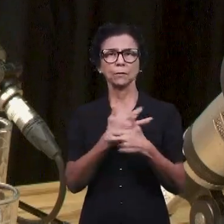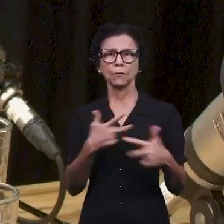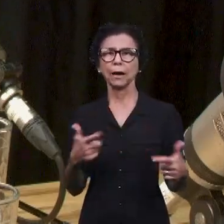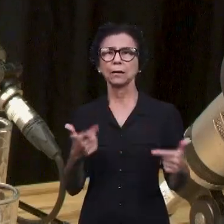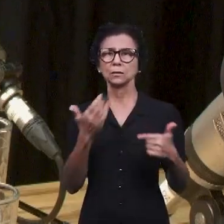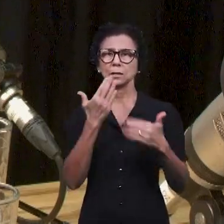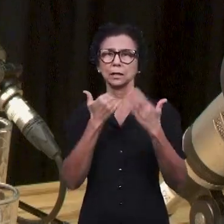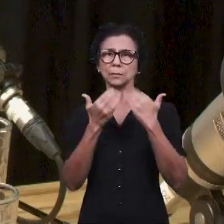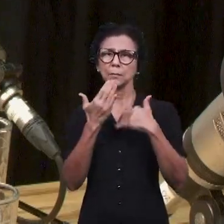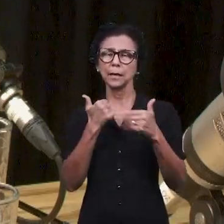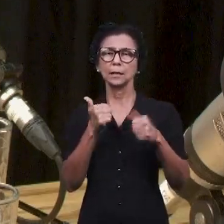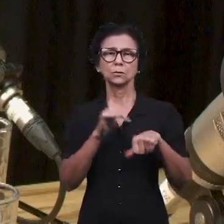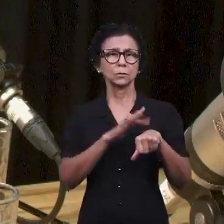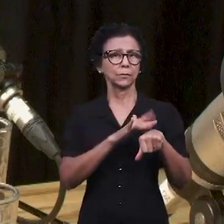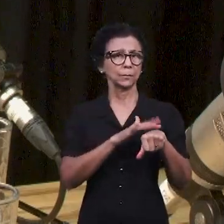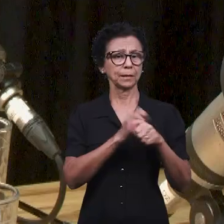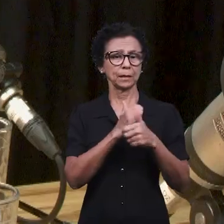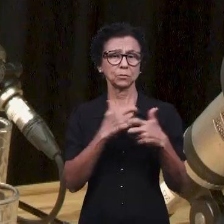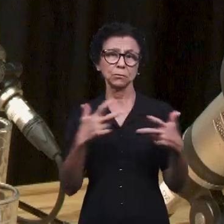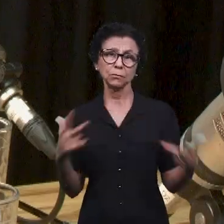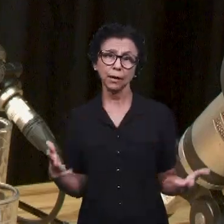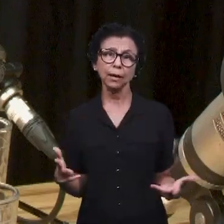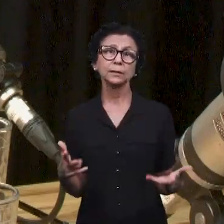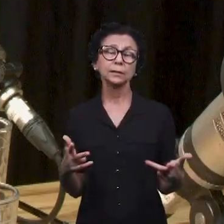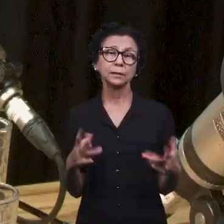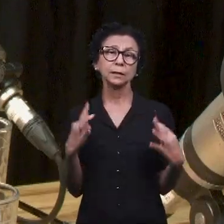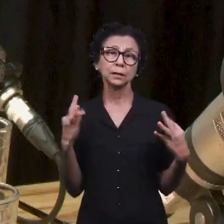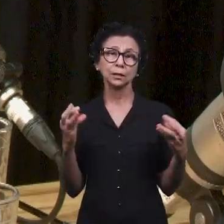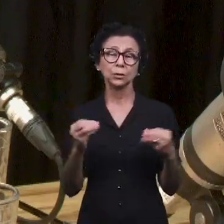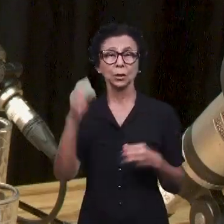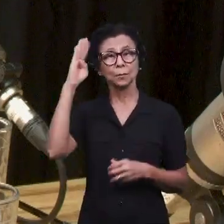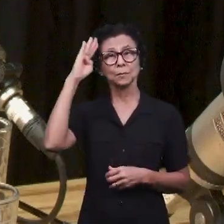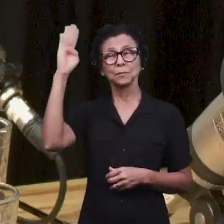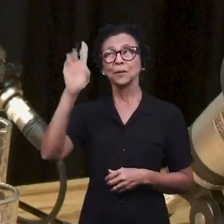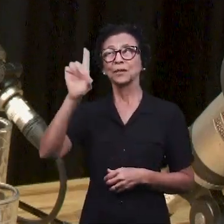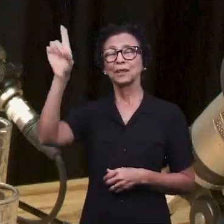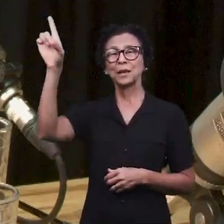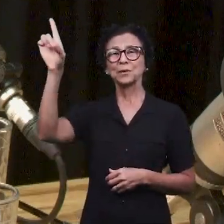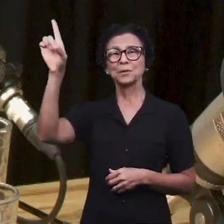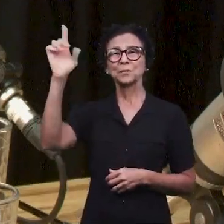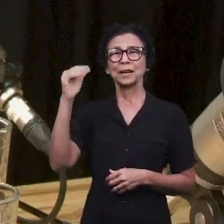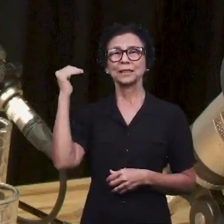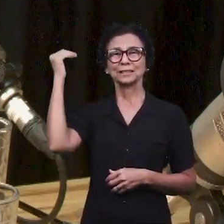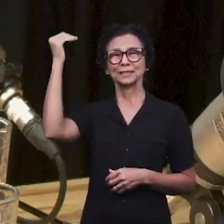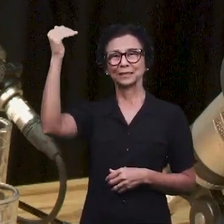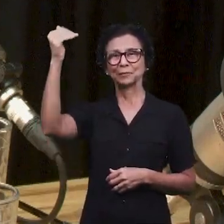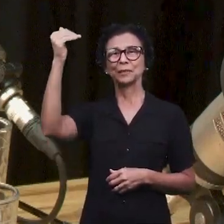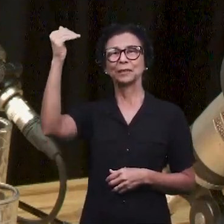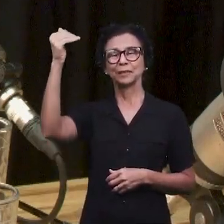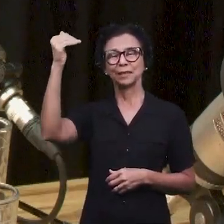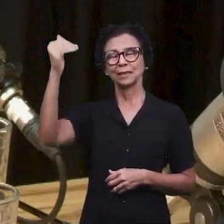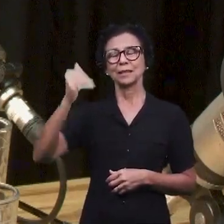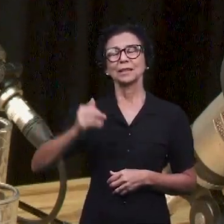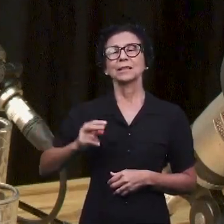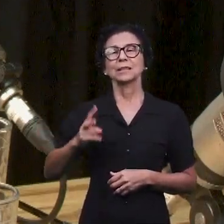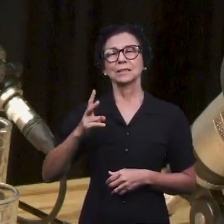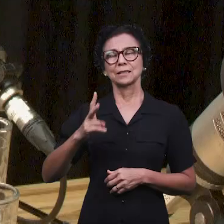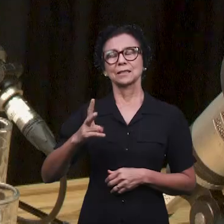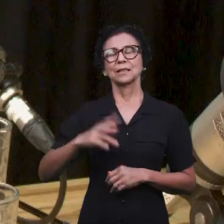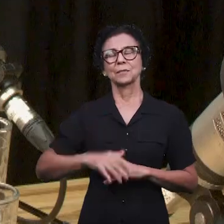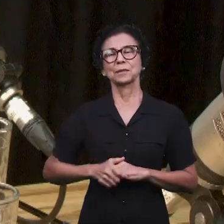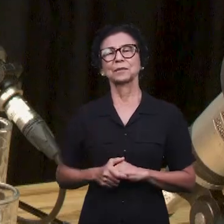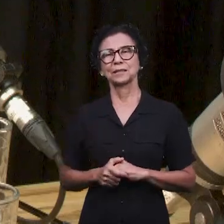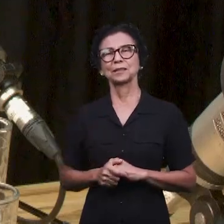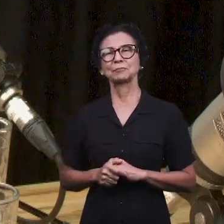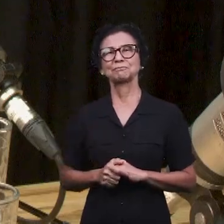alimentos, falar sobre as enfermidades. E que tudo na vida a gente possa colocar Deus na nossa frente, que a gente possa sempre